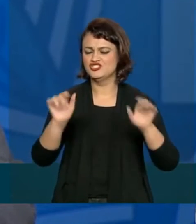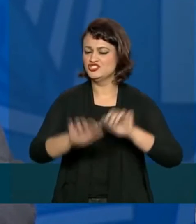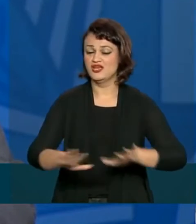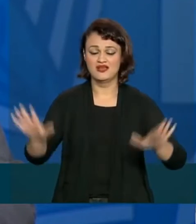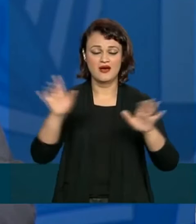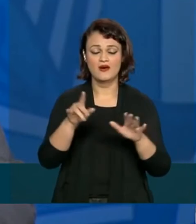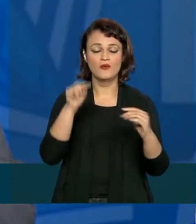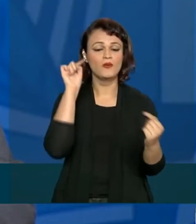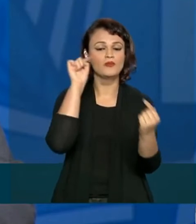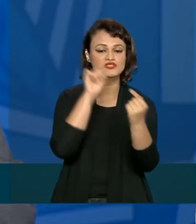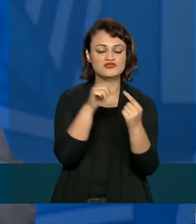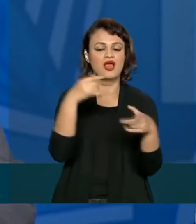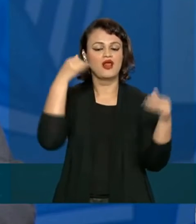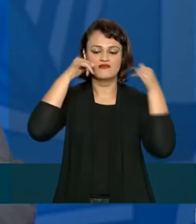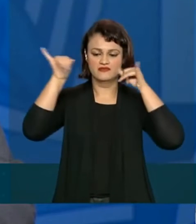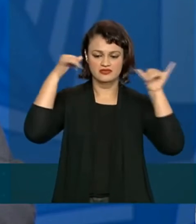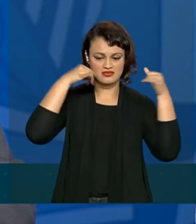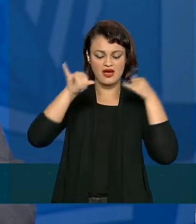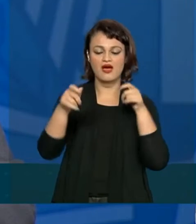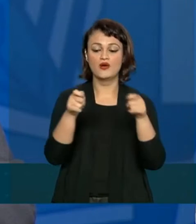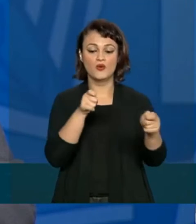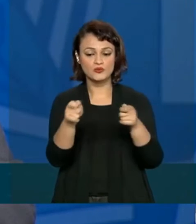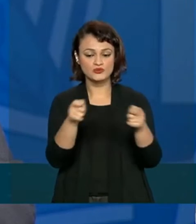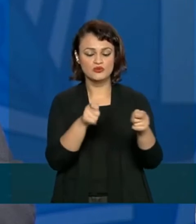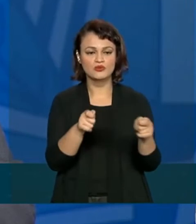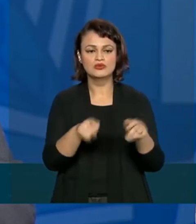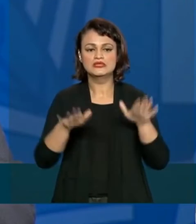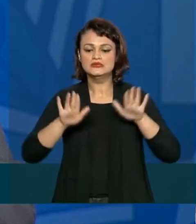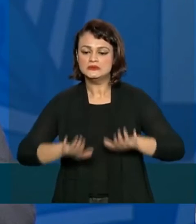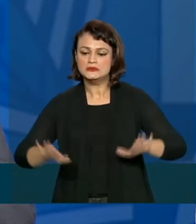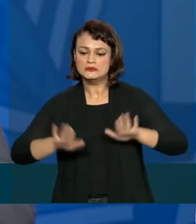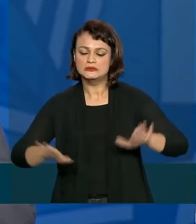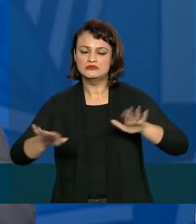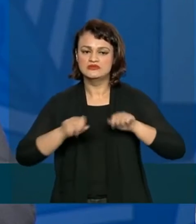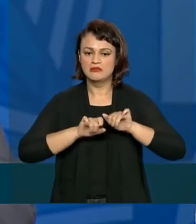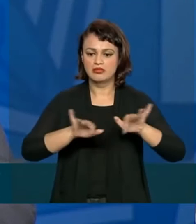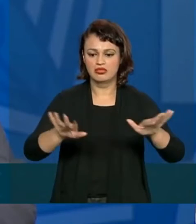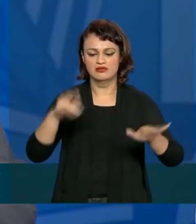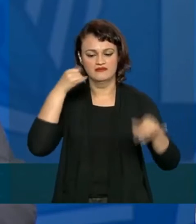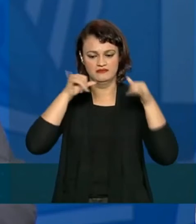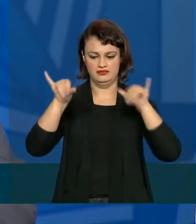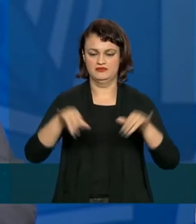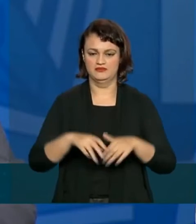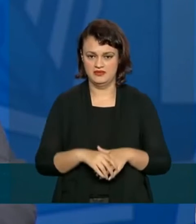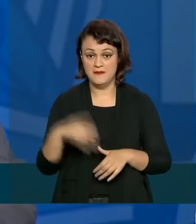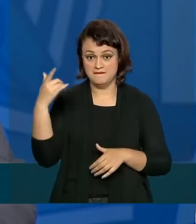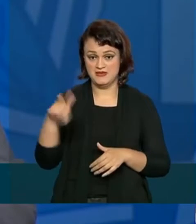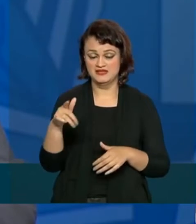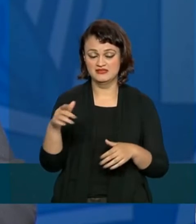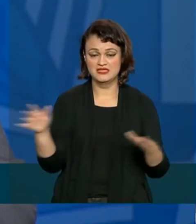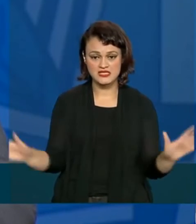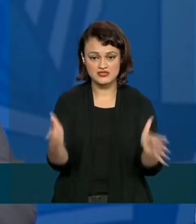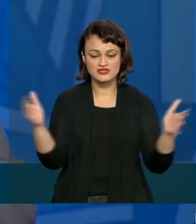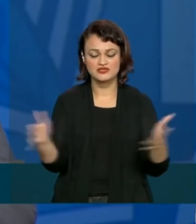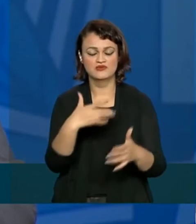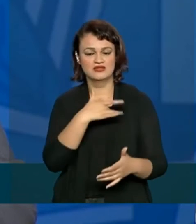gerais visando a prevenção, ao controle e a mitigação da transmissão da Covid-19 e a promoção da saúde